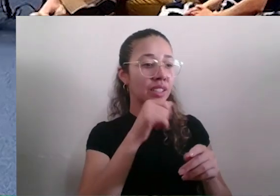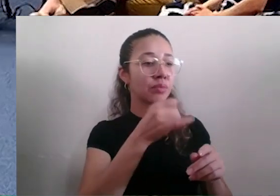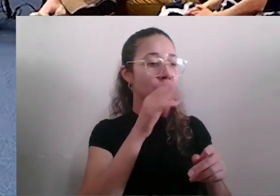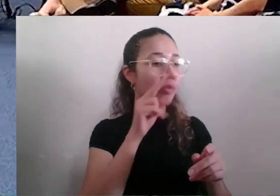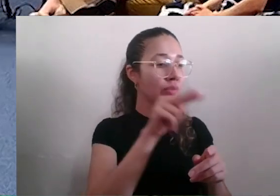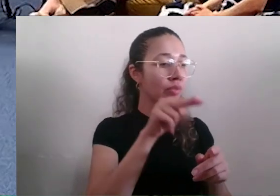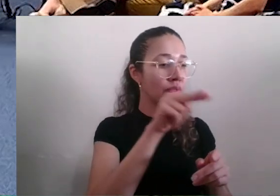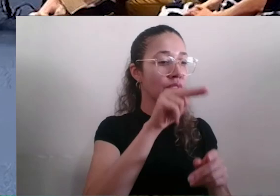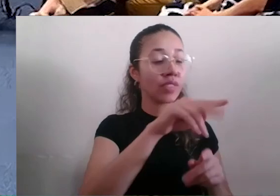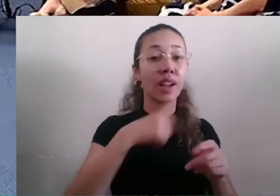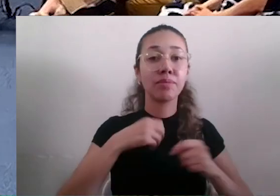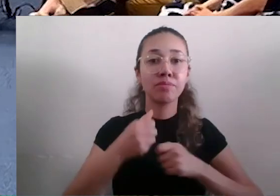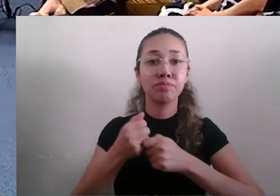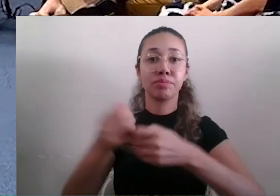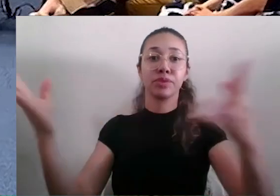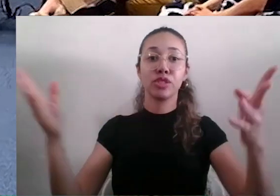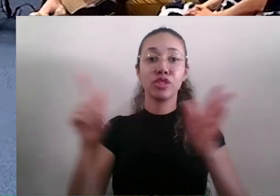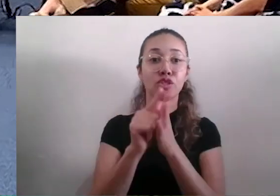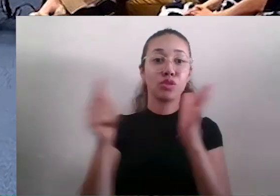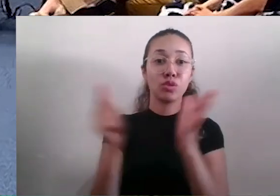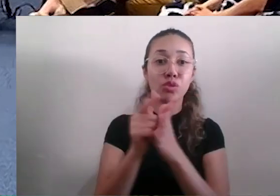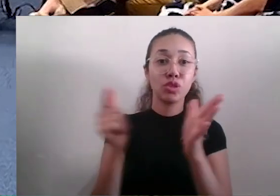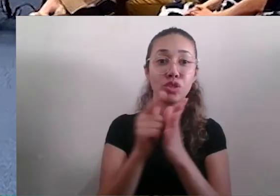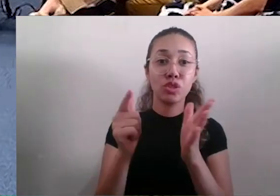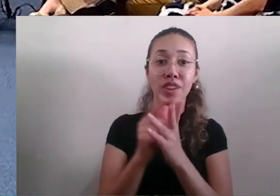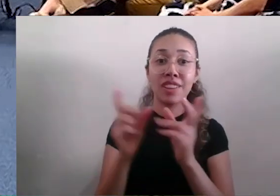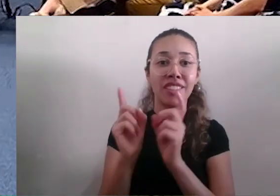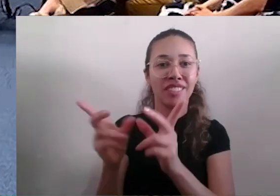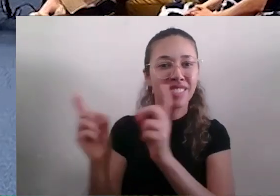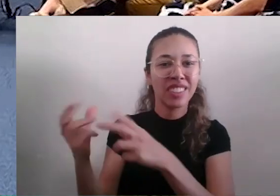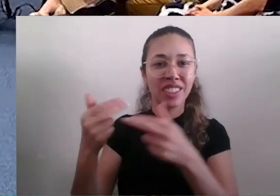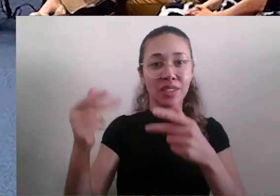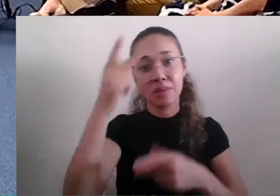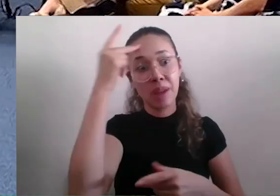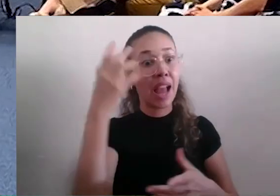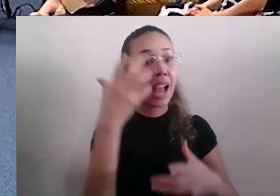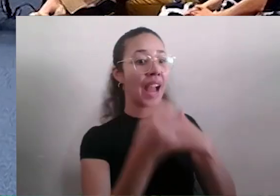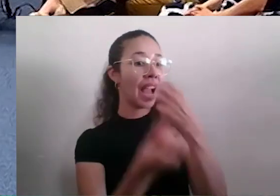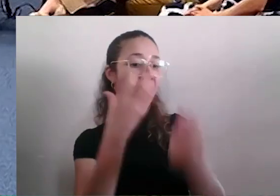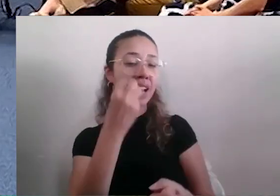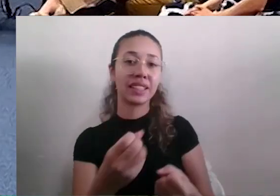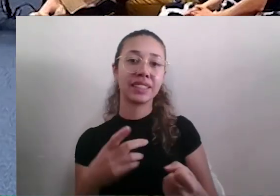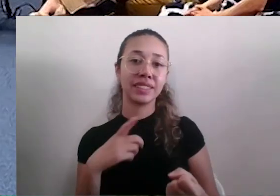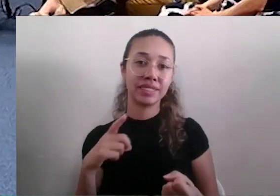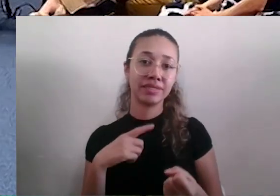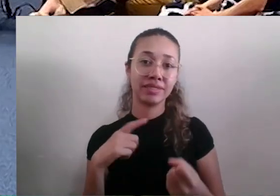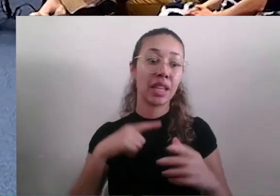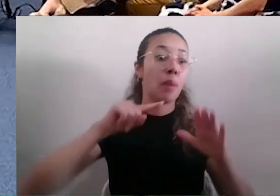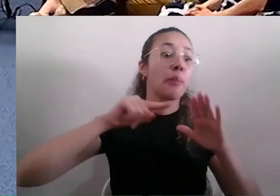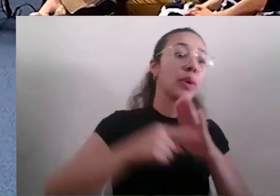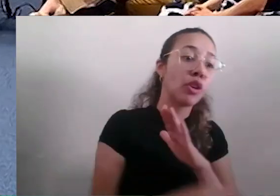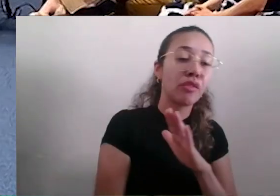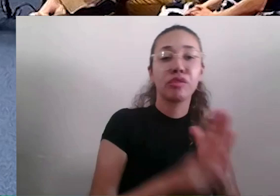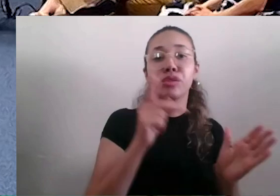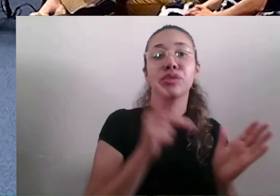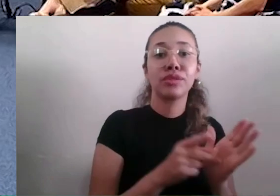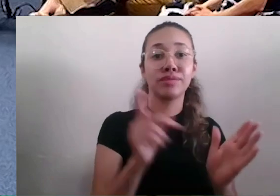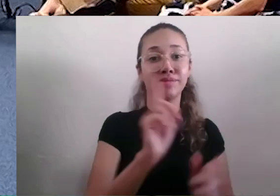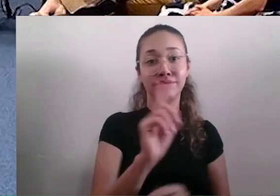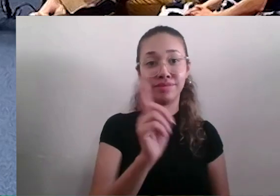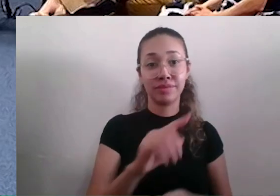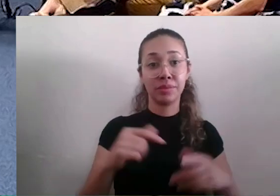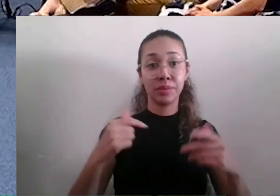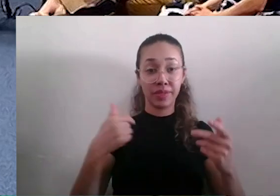que eles estão acostumados e não tem tempo de não tem tempo de de se aprofundar né tanto pro praia quanto pro Crime e